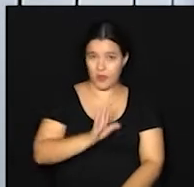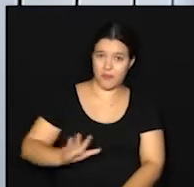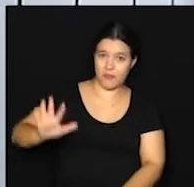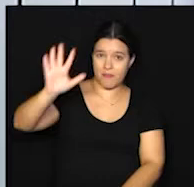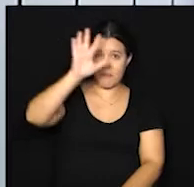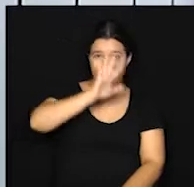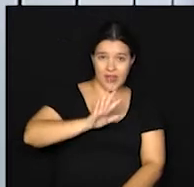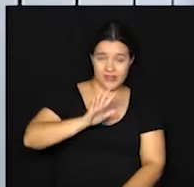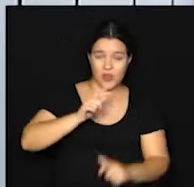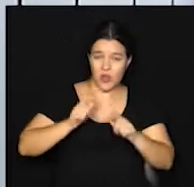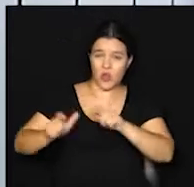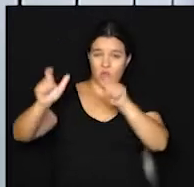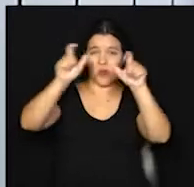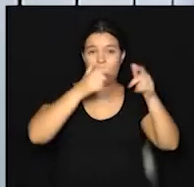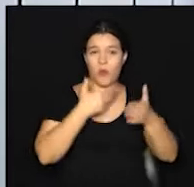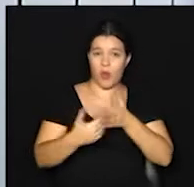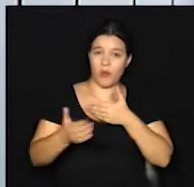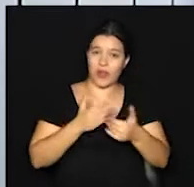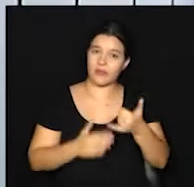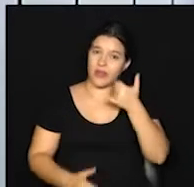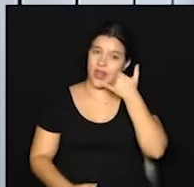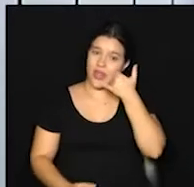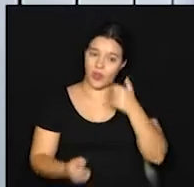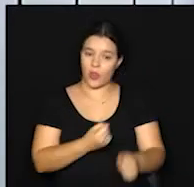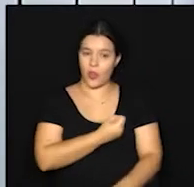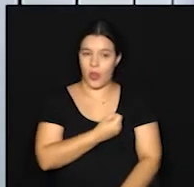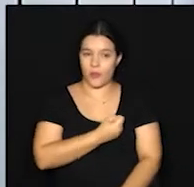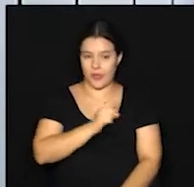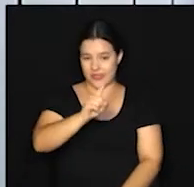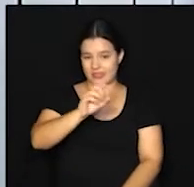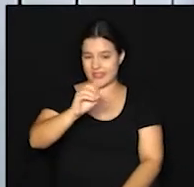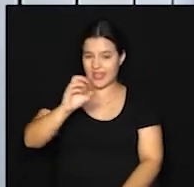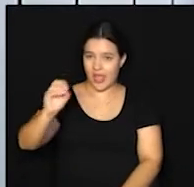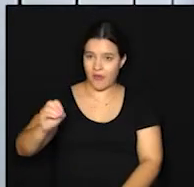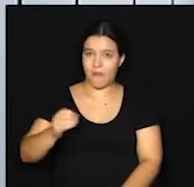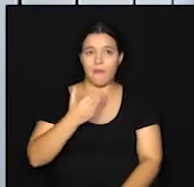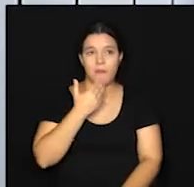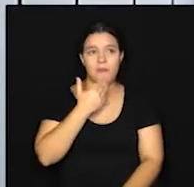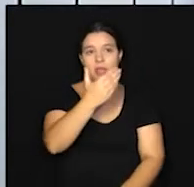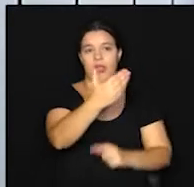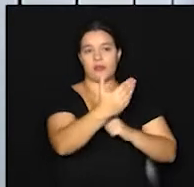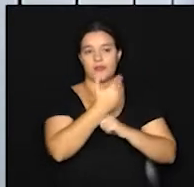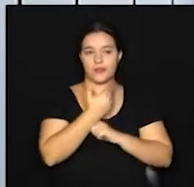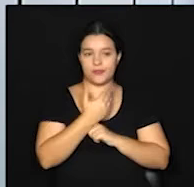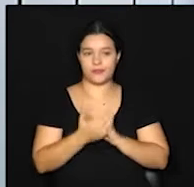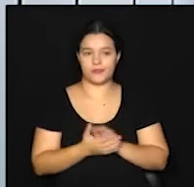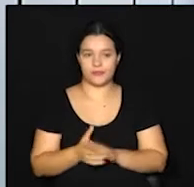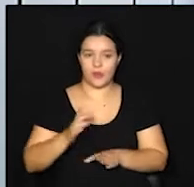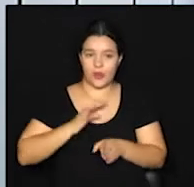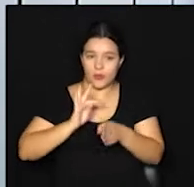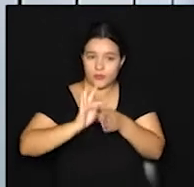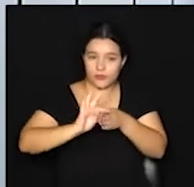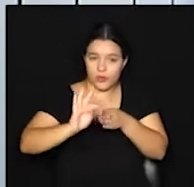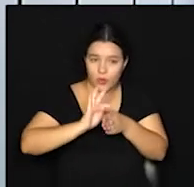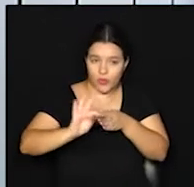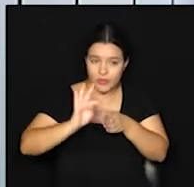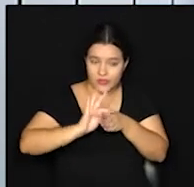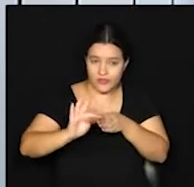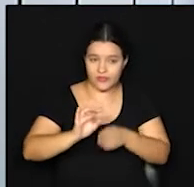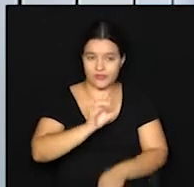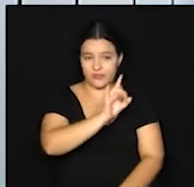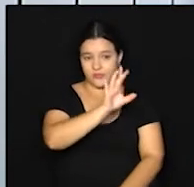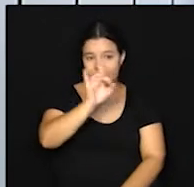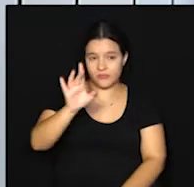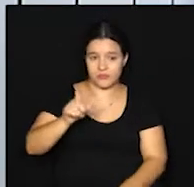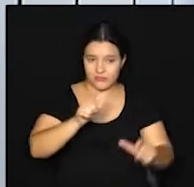território nacional, você vai conseguir buscar essa ajuda. Tem os telefones também do Conselho Tutelar de cada região perto da